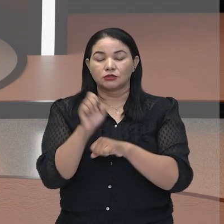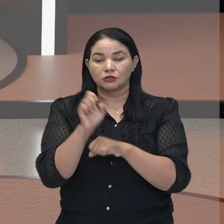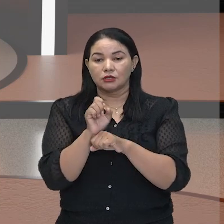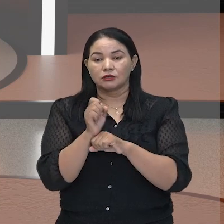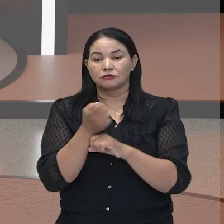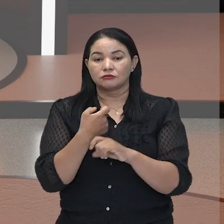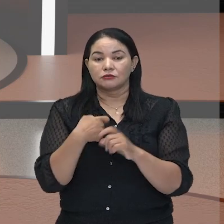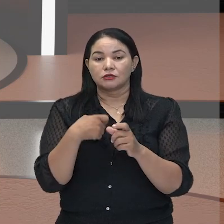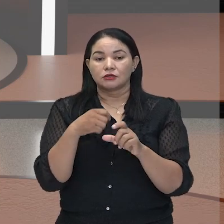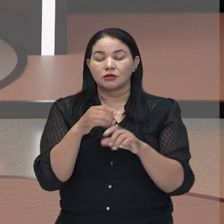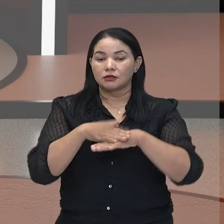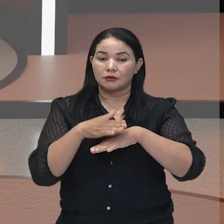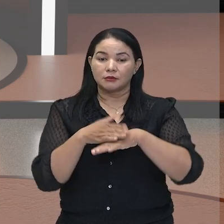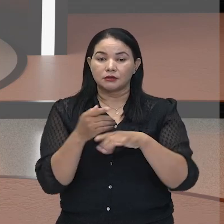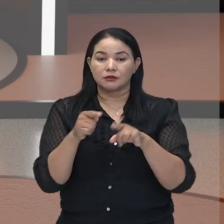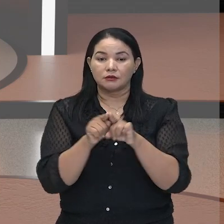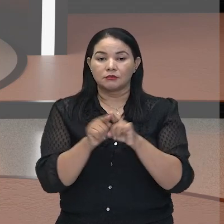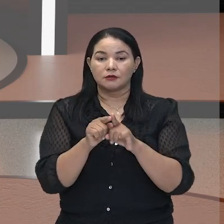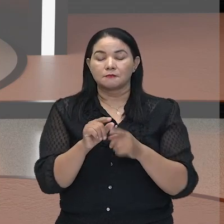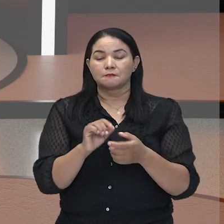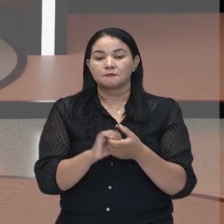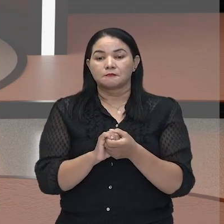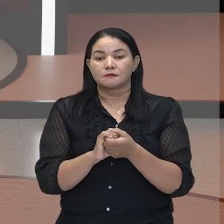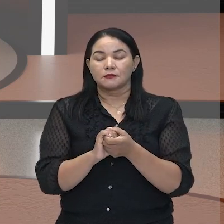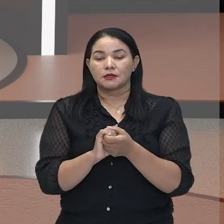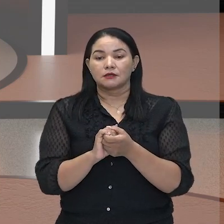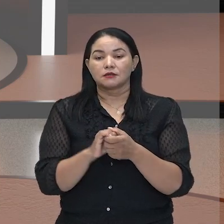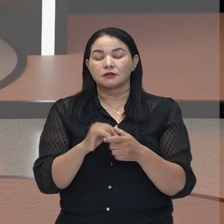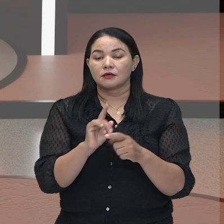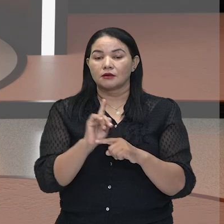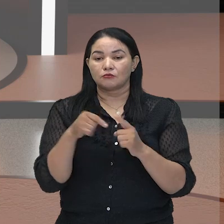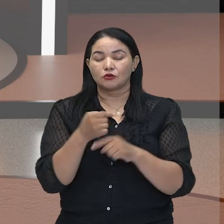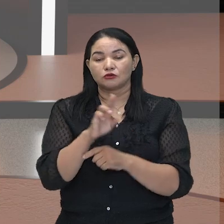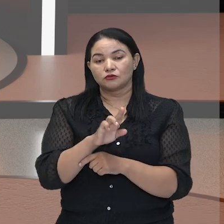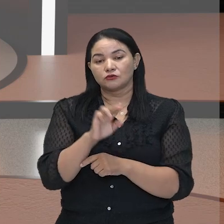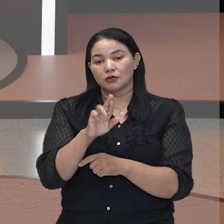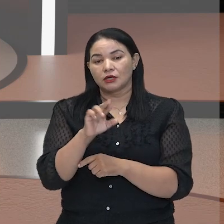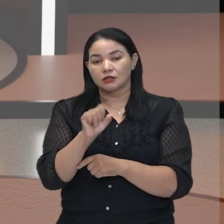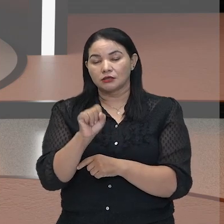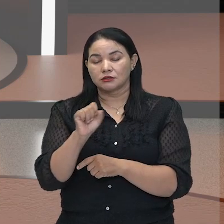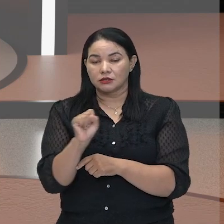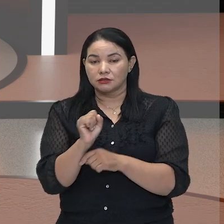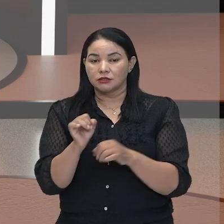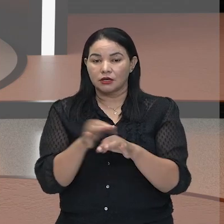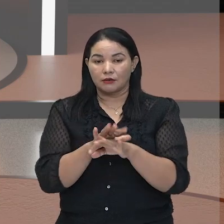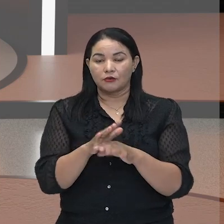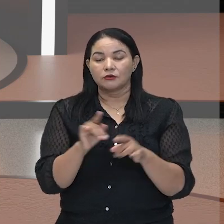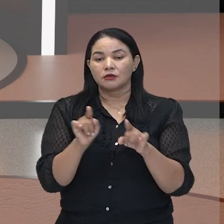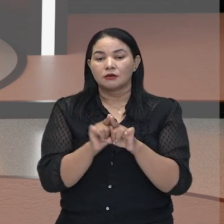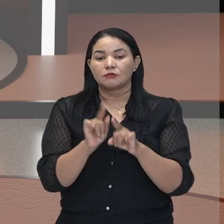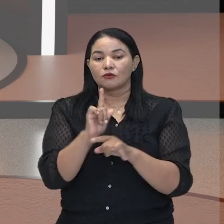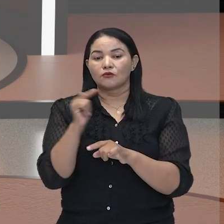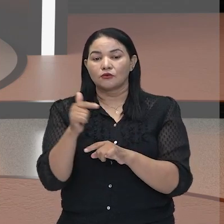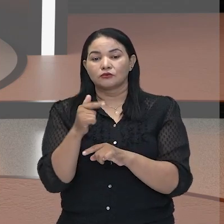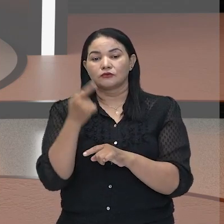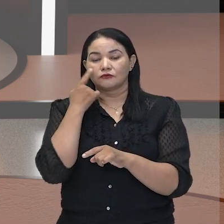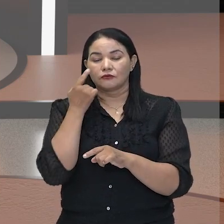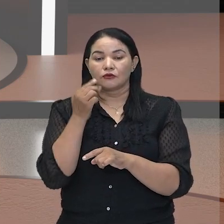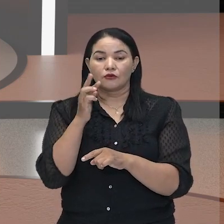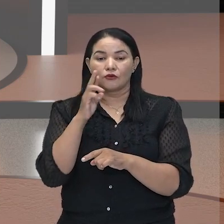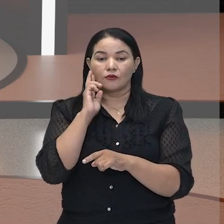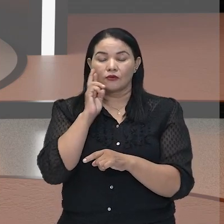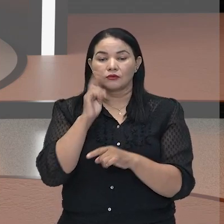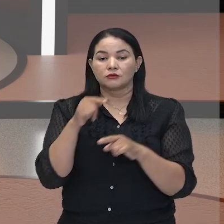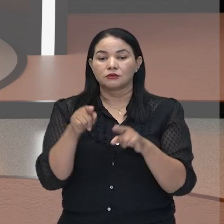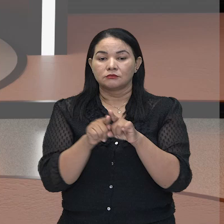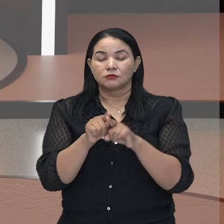CEI, depois que a União Soviética finalizou. E o último grupo, a Europa Mediterrânea. A